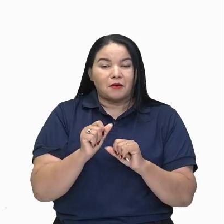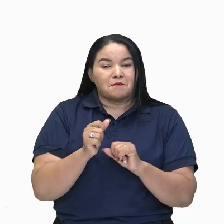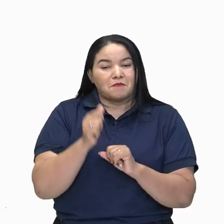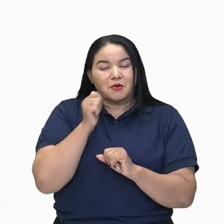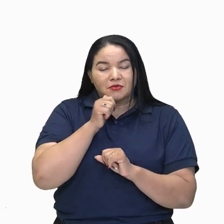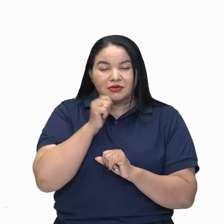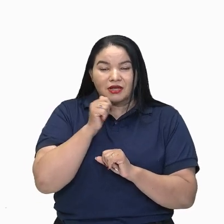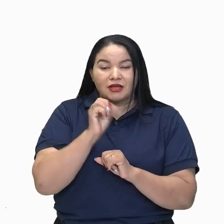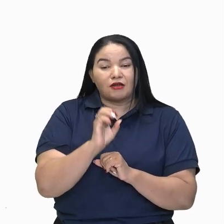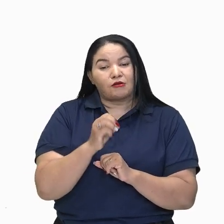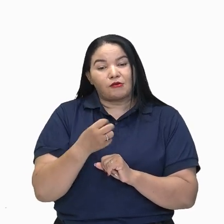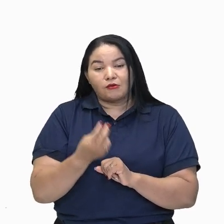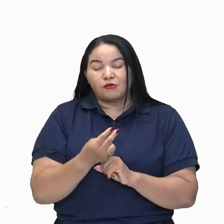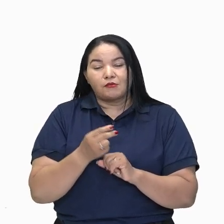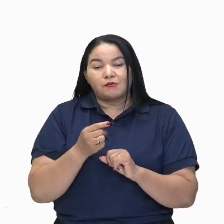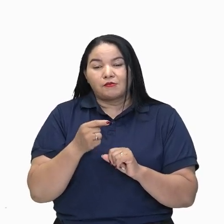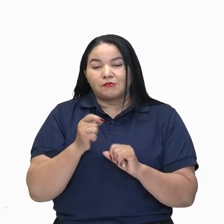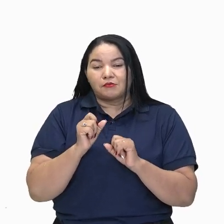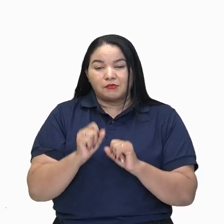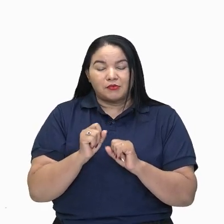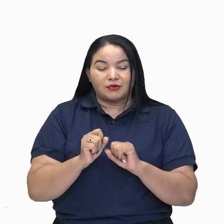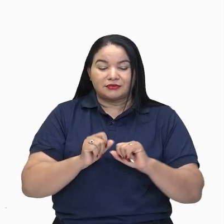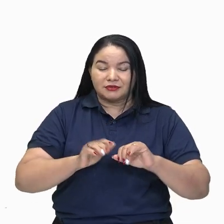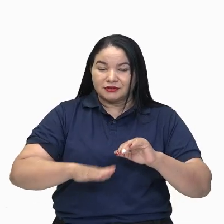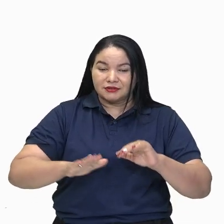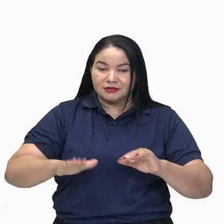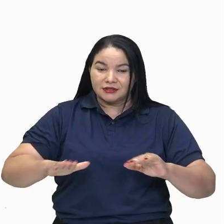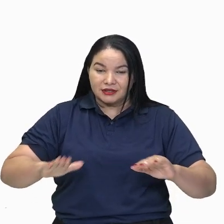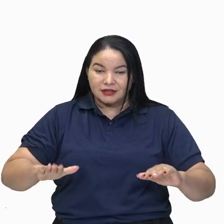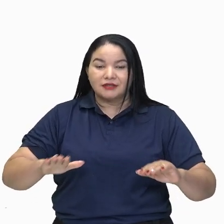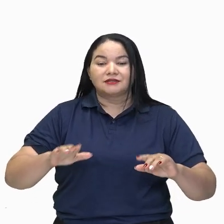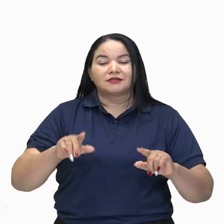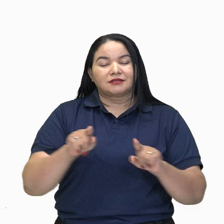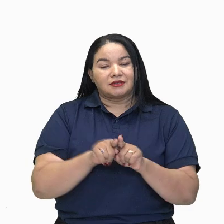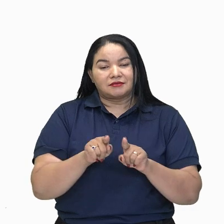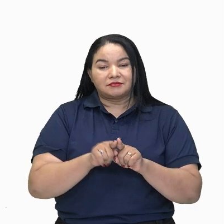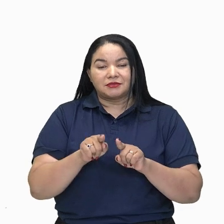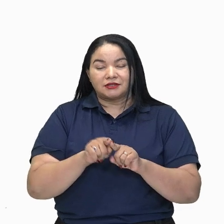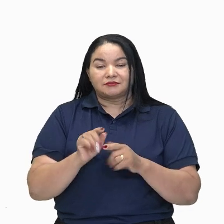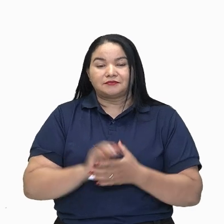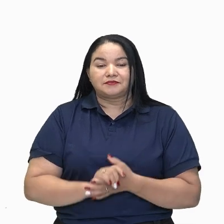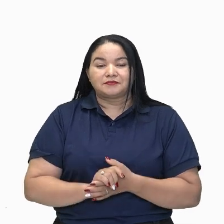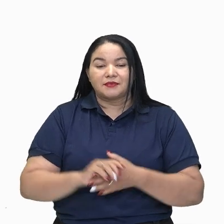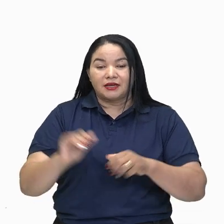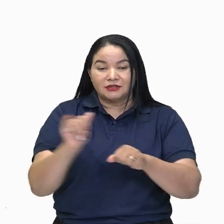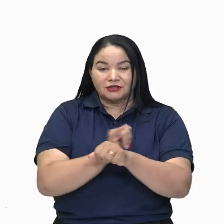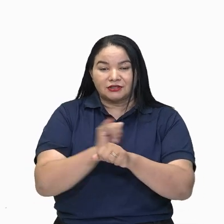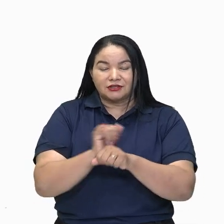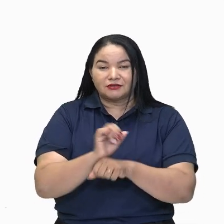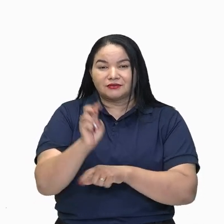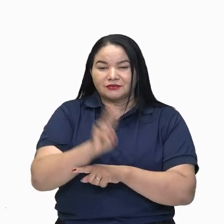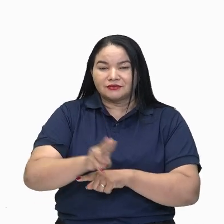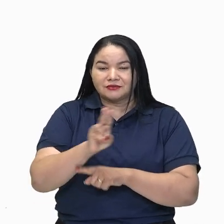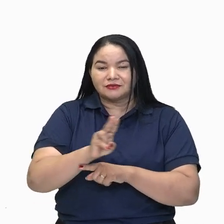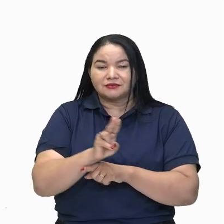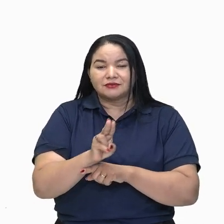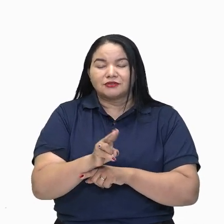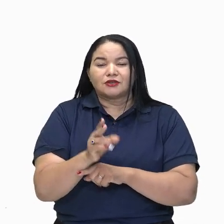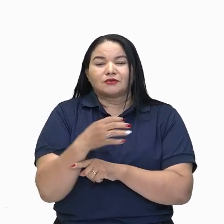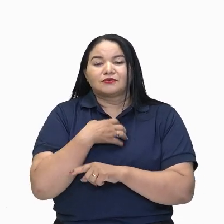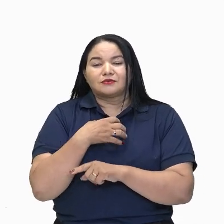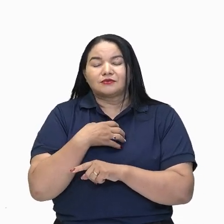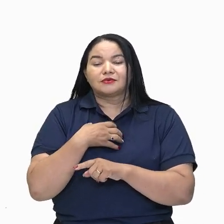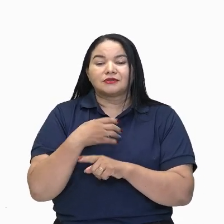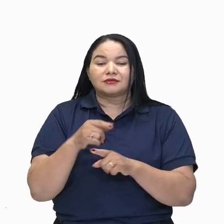né? Pode ser crianças também. As estratégias, uso de apelos emocionais,